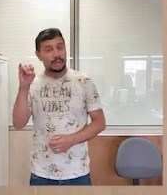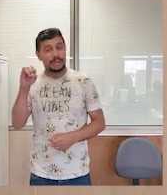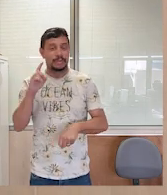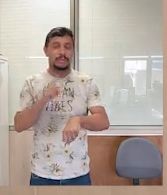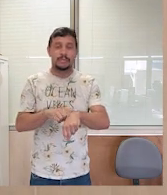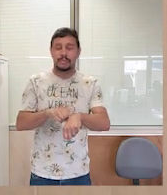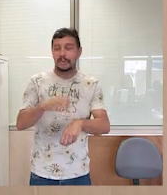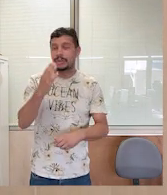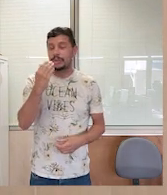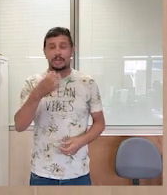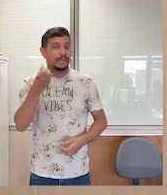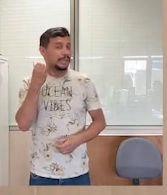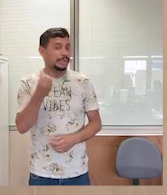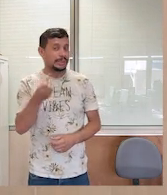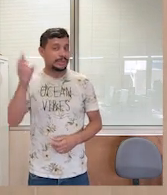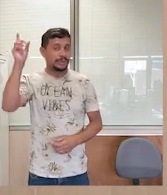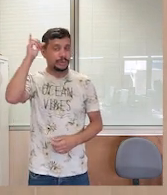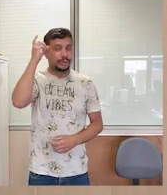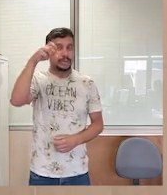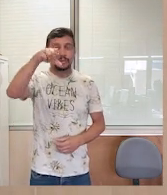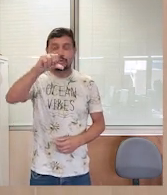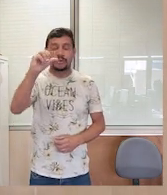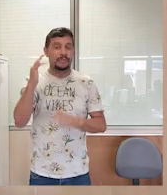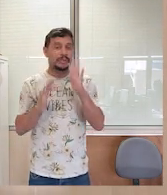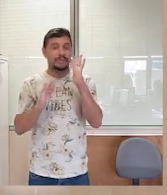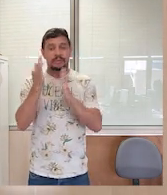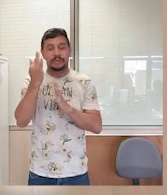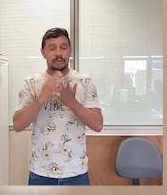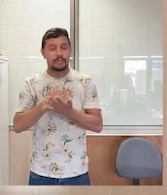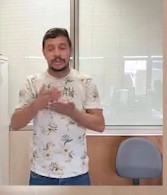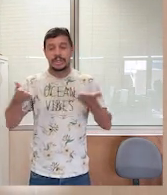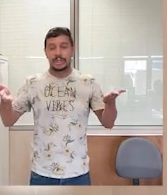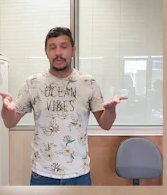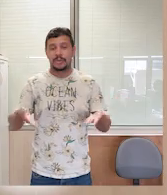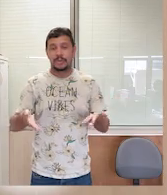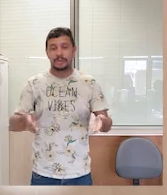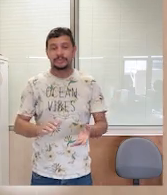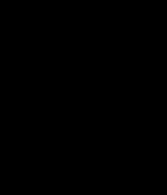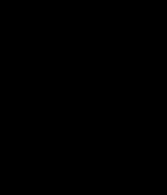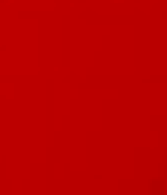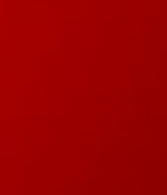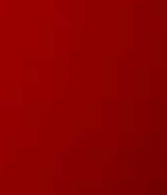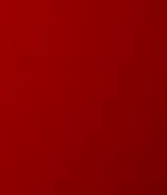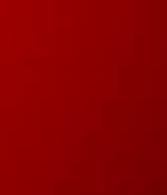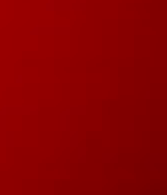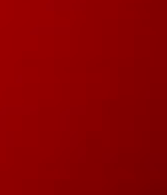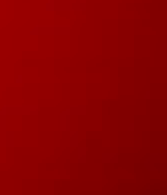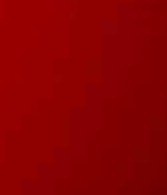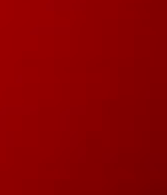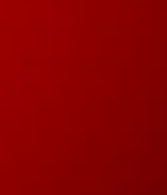Olá, o Hora da Boia desta sexta-feira, dia 9 de fevereiro, começa agora.